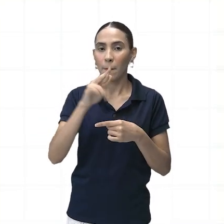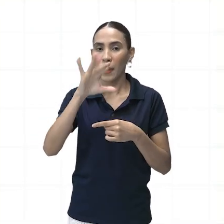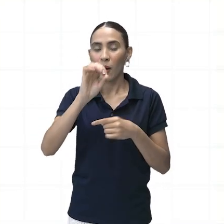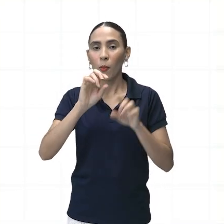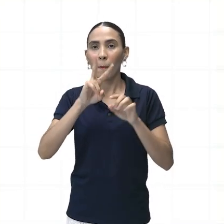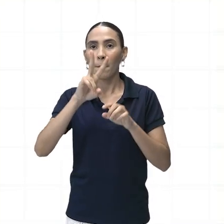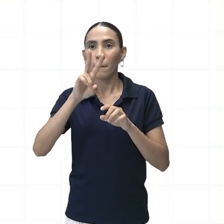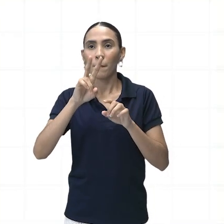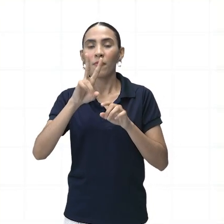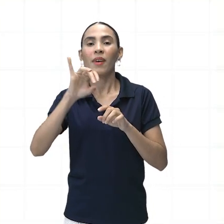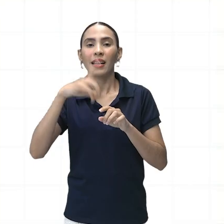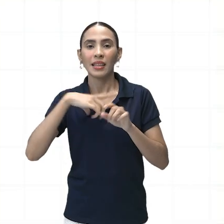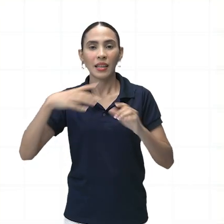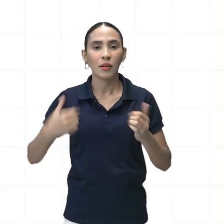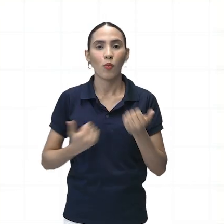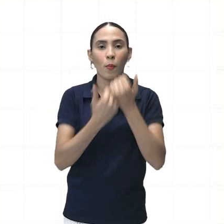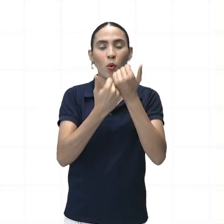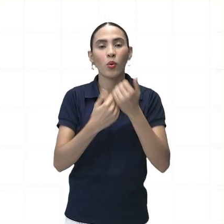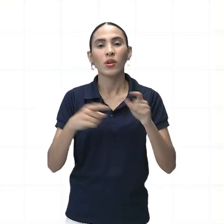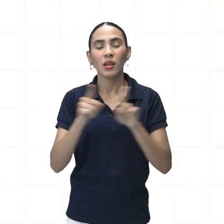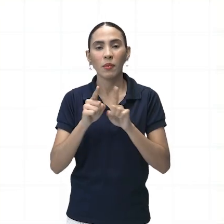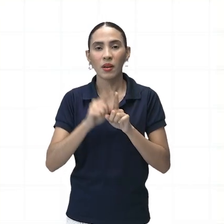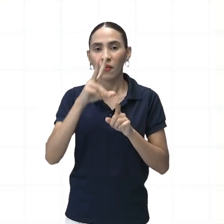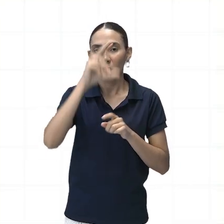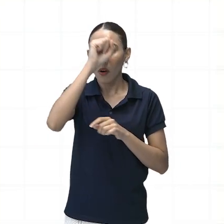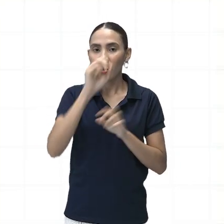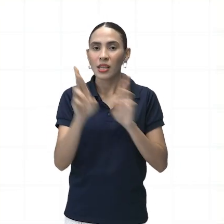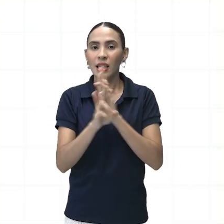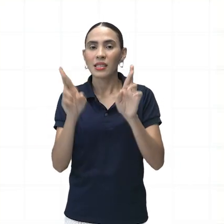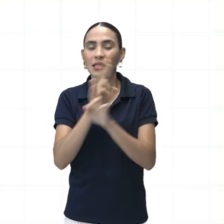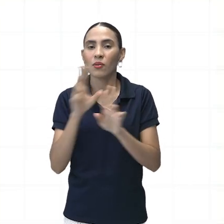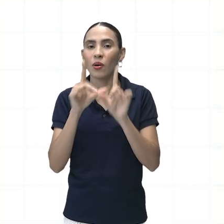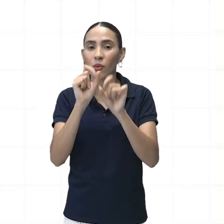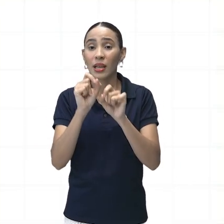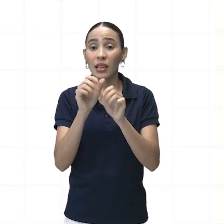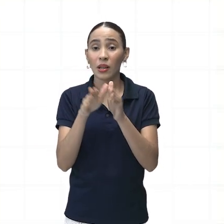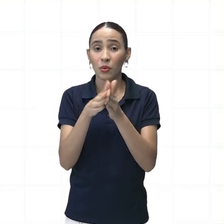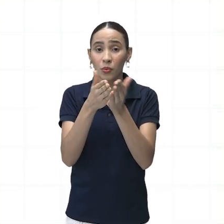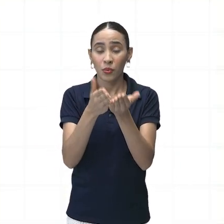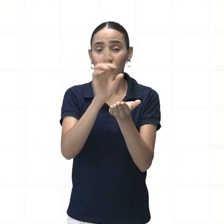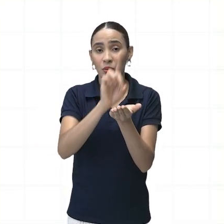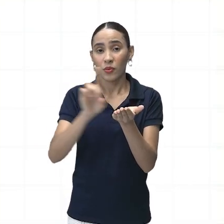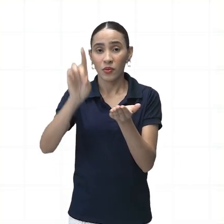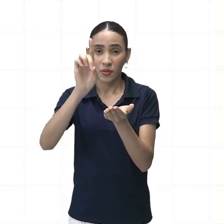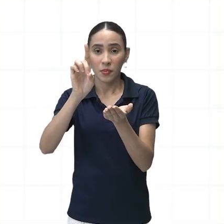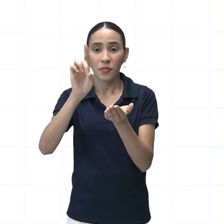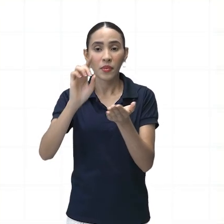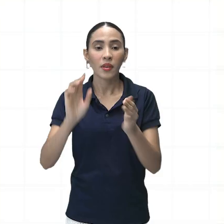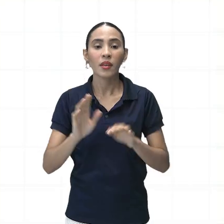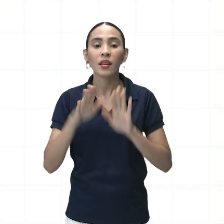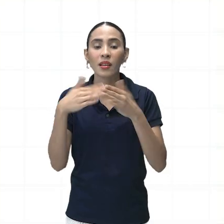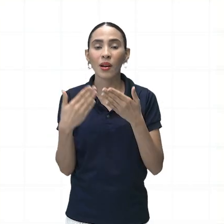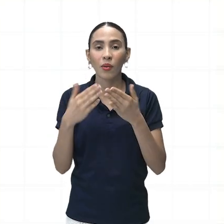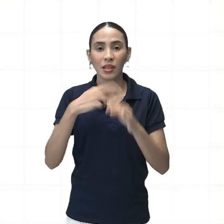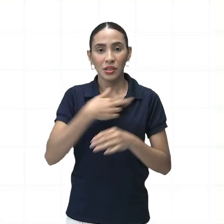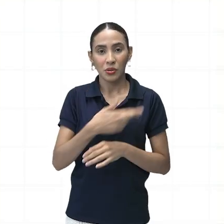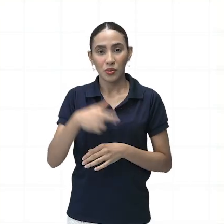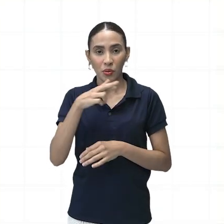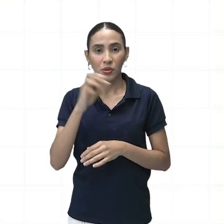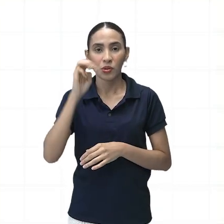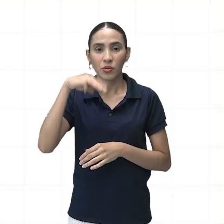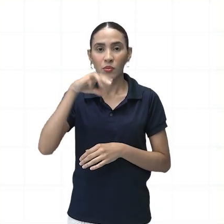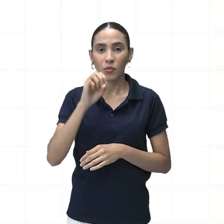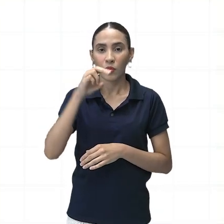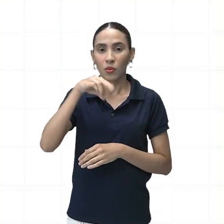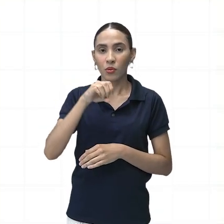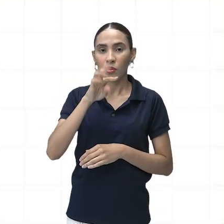elas têm uma ancoragem muito grande em relação à questão do livro sagrado. Então, as religiões do